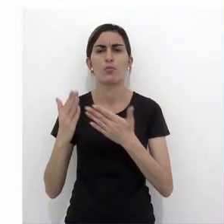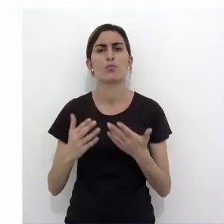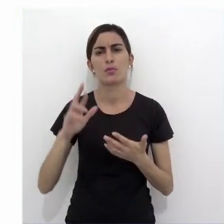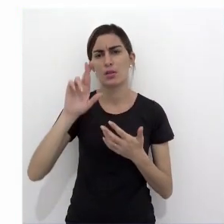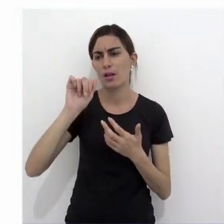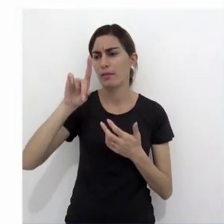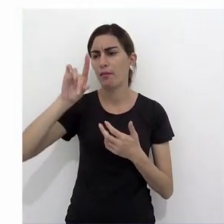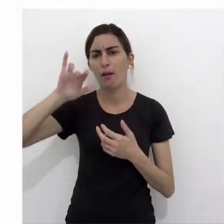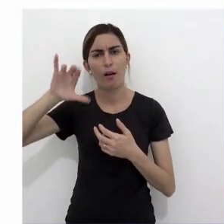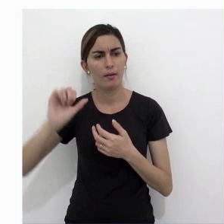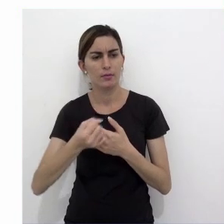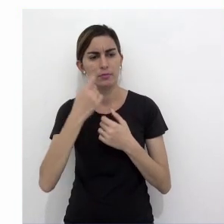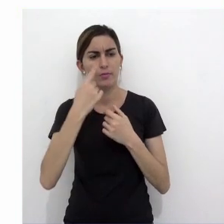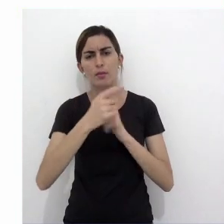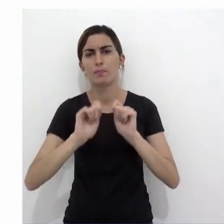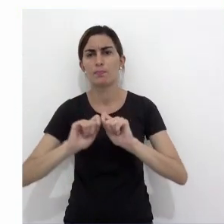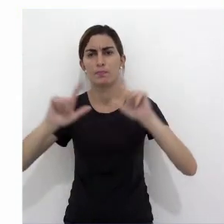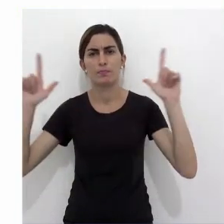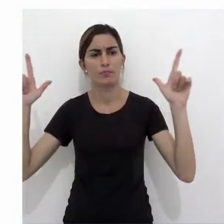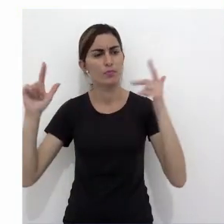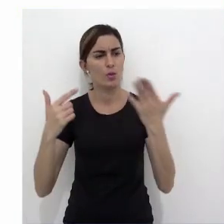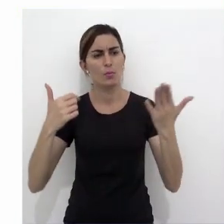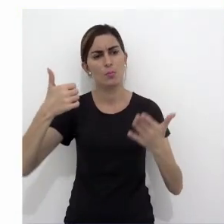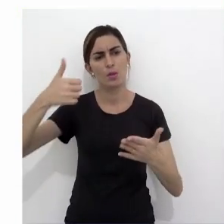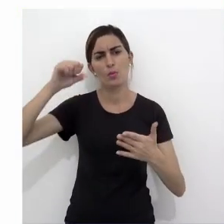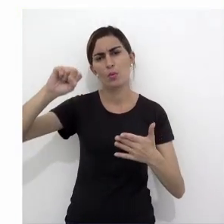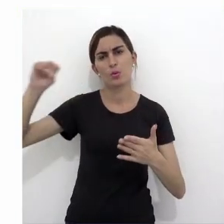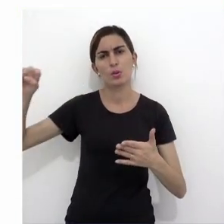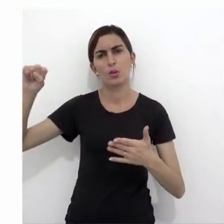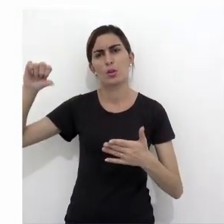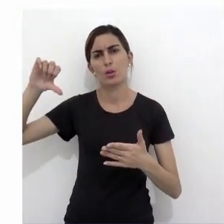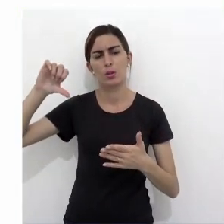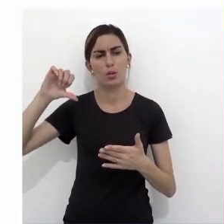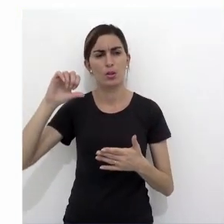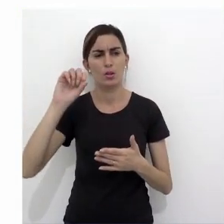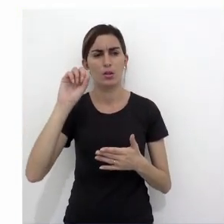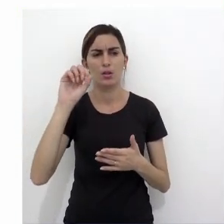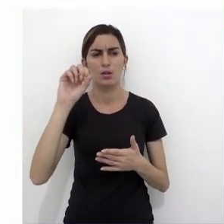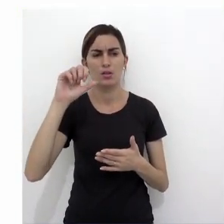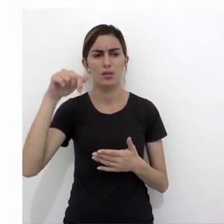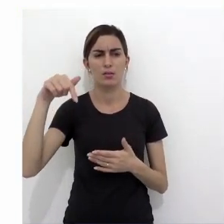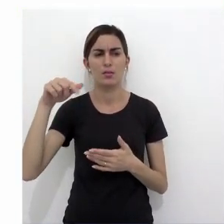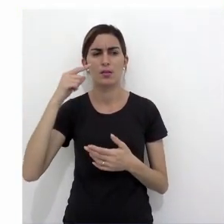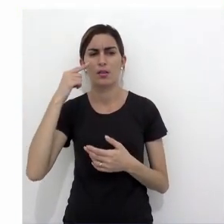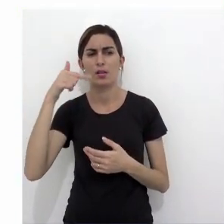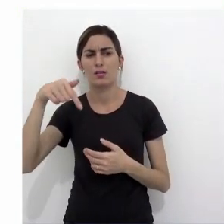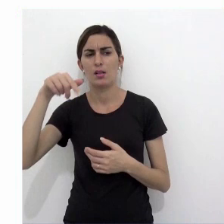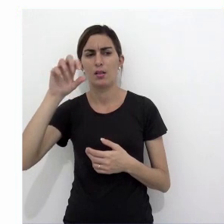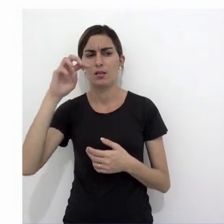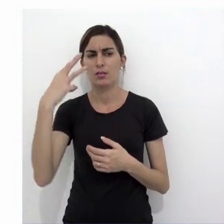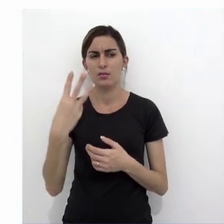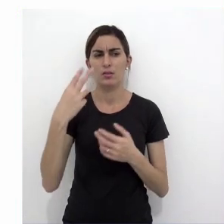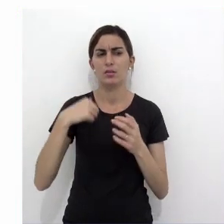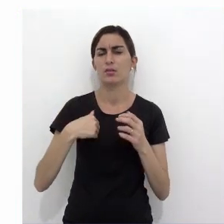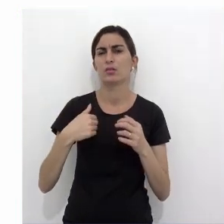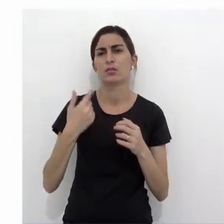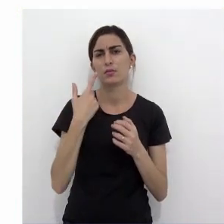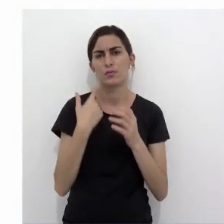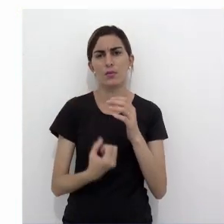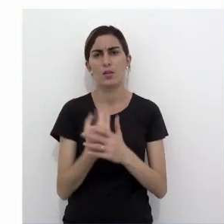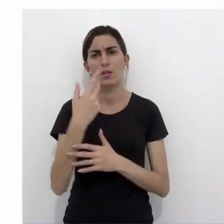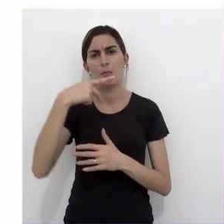slide, ok? Em 1873, ocorreu aí a fundação do Partido Republicano